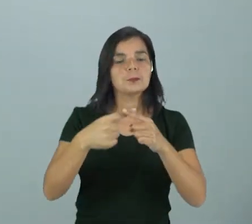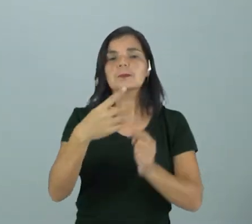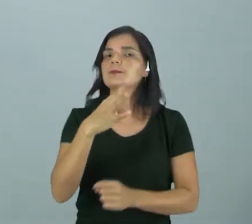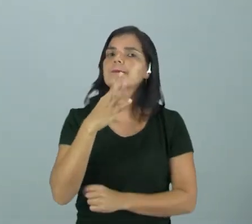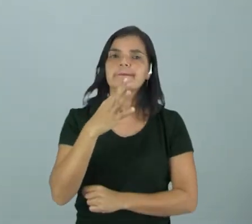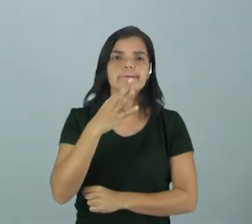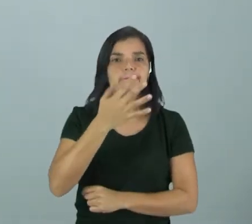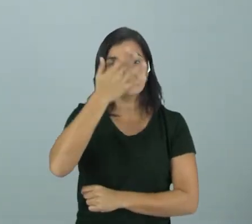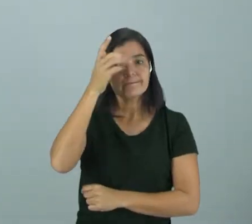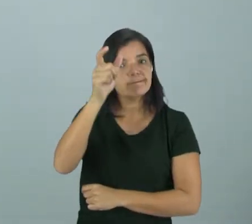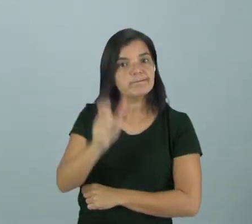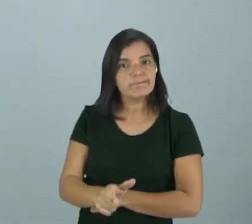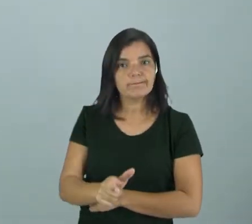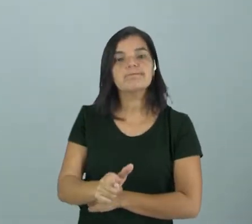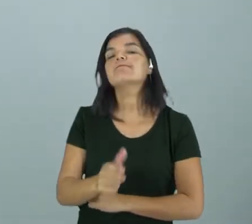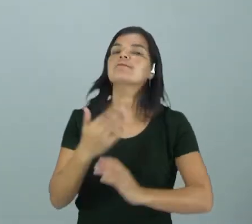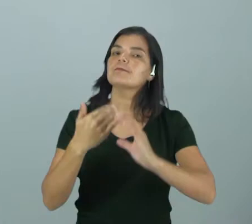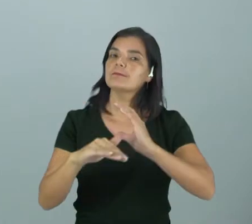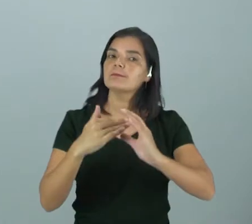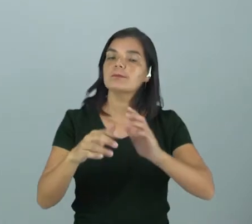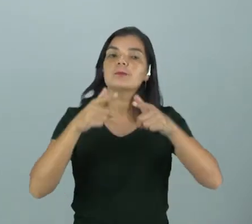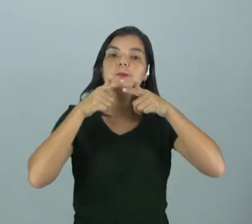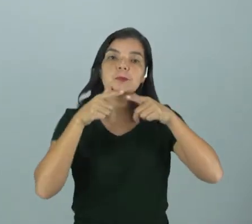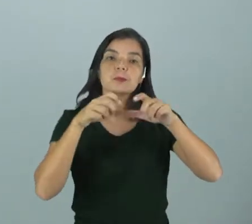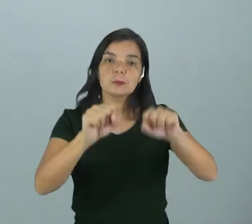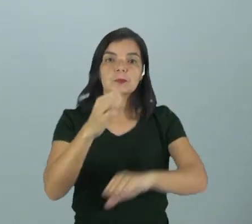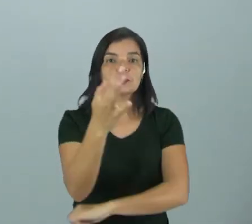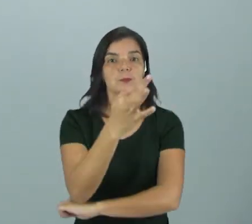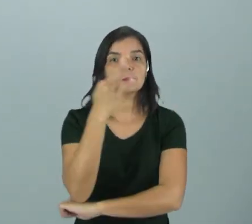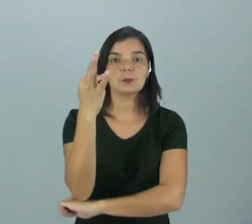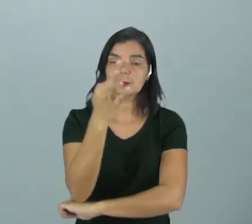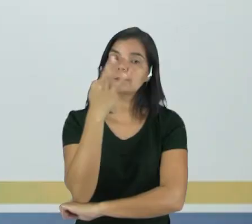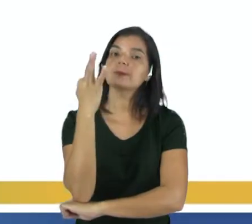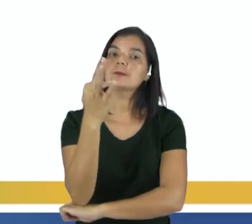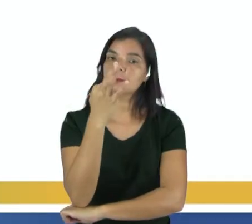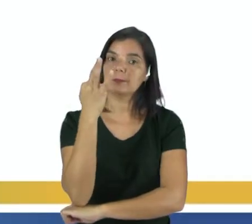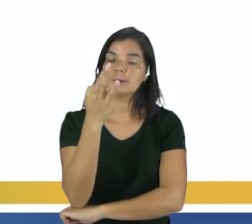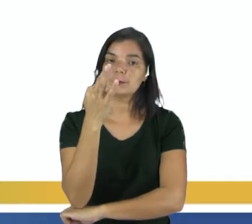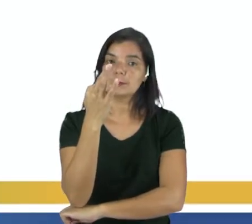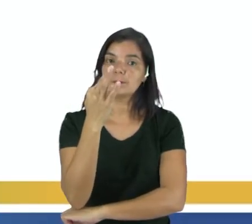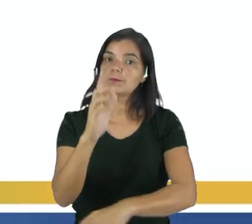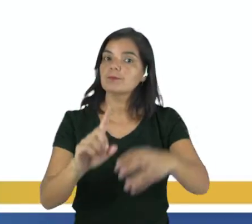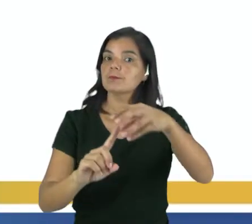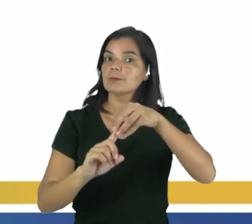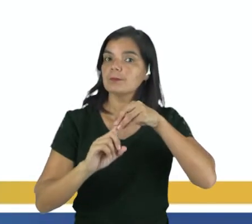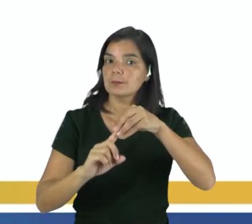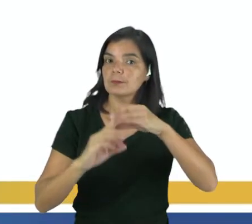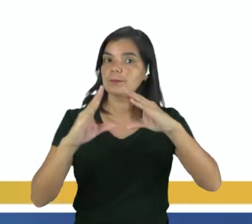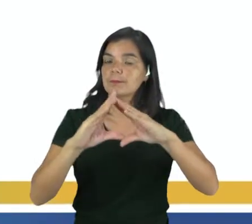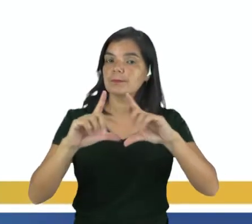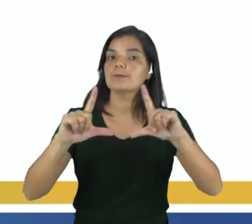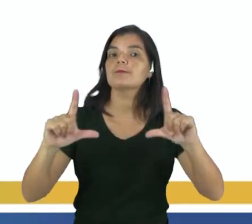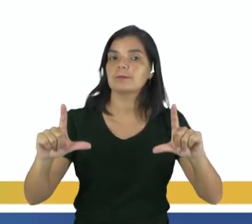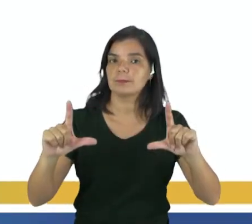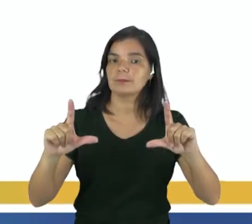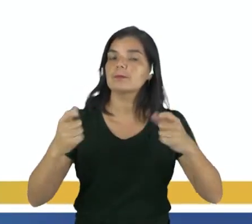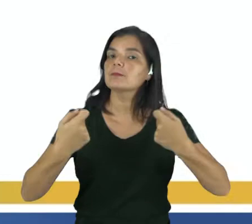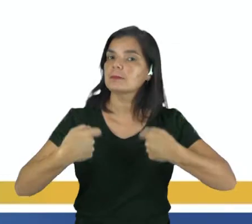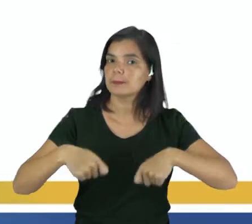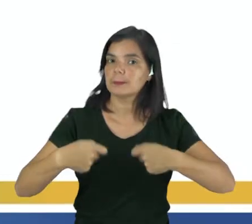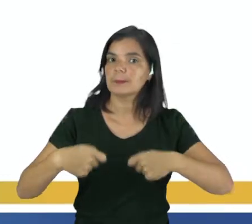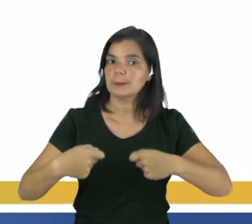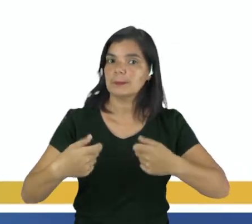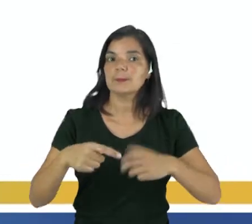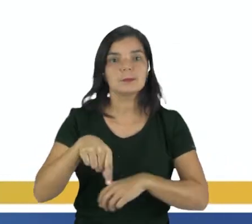esse destinatário. A linguagem formal deve ser uma linguagem objetiva, clara e